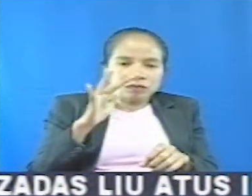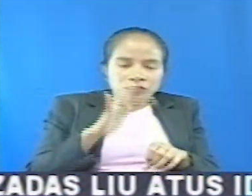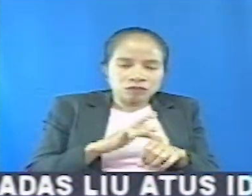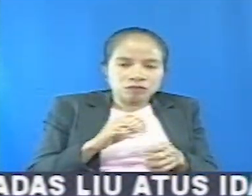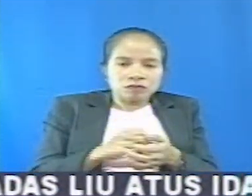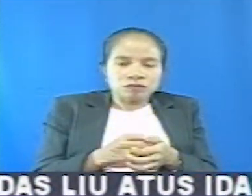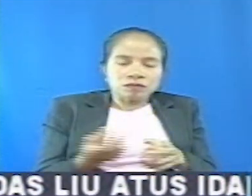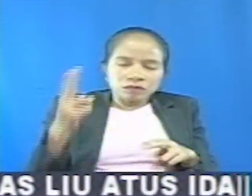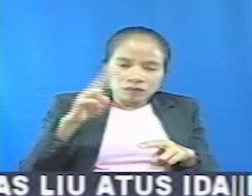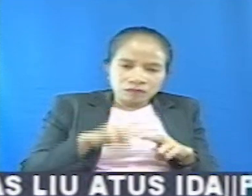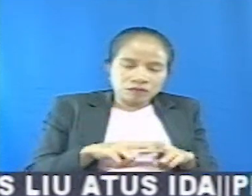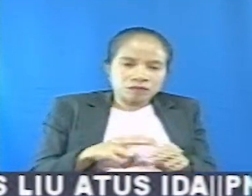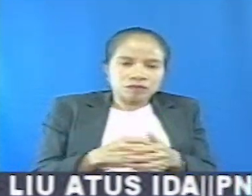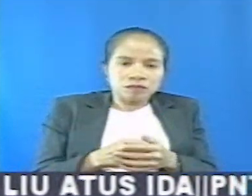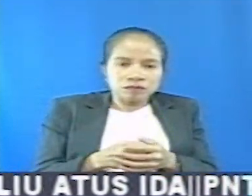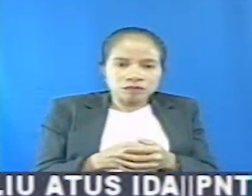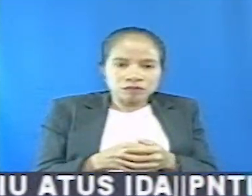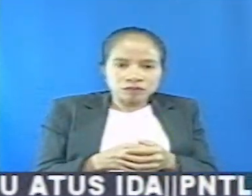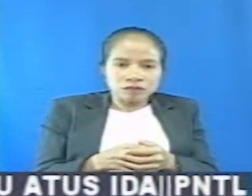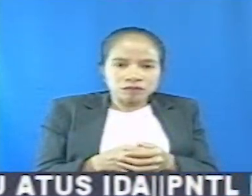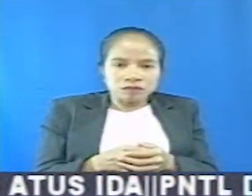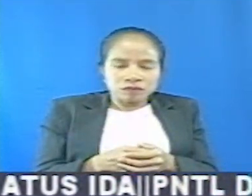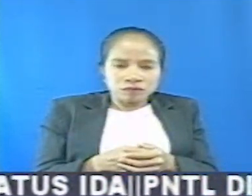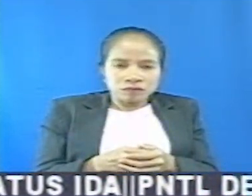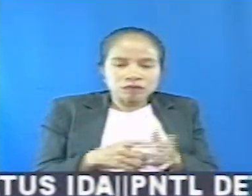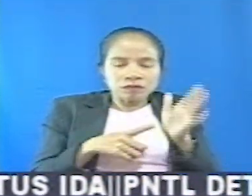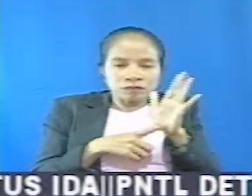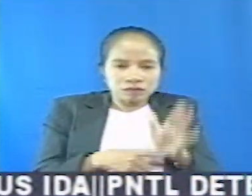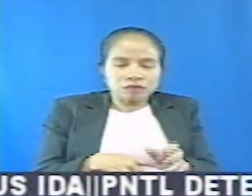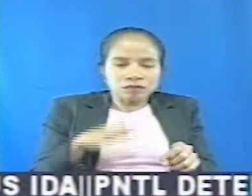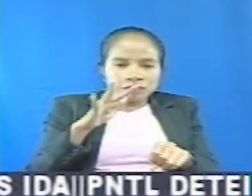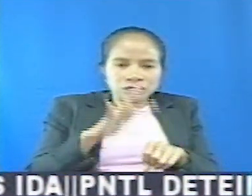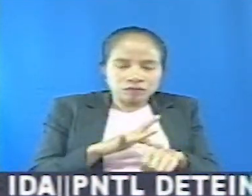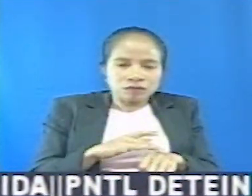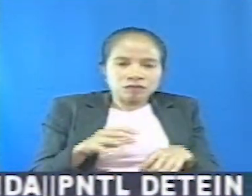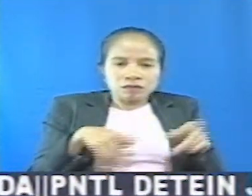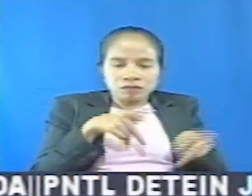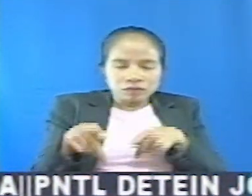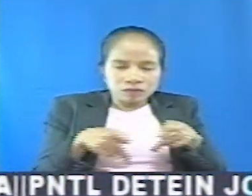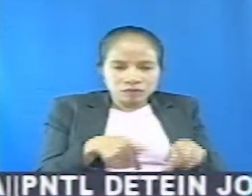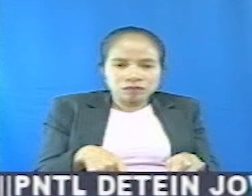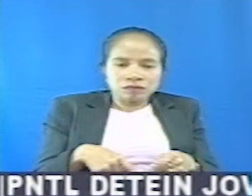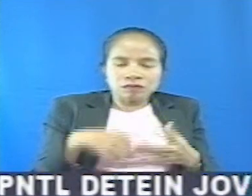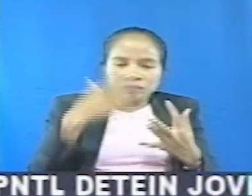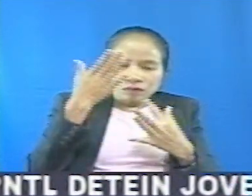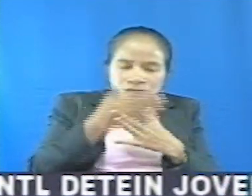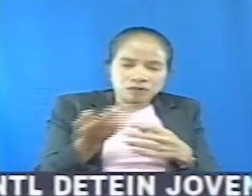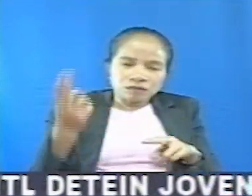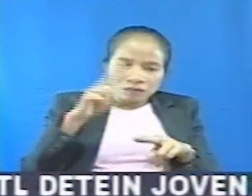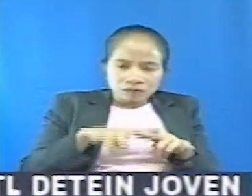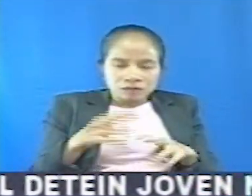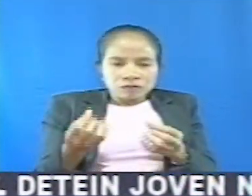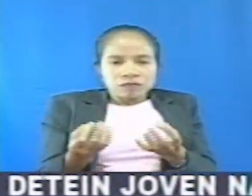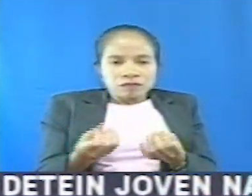ne aumenta ona. Situação ne ha tudo ona transmissão e a comunidade ne led aumenta